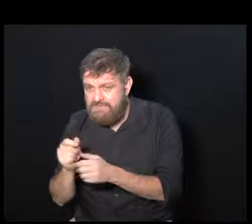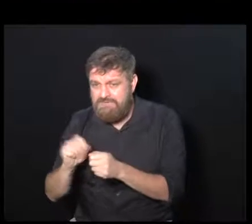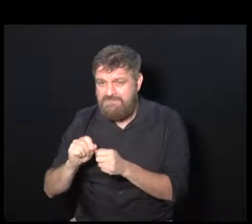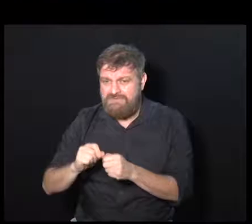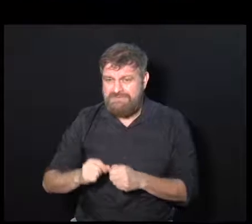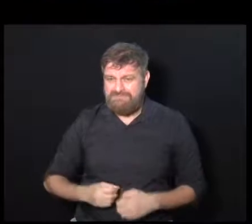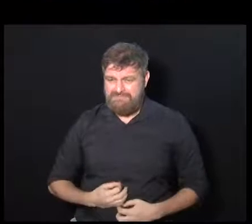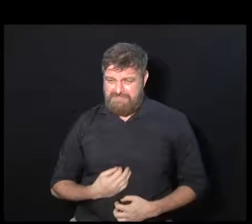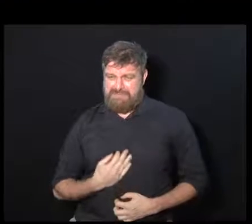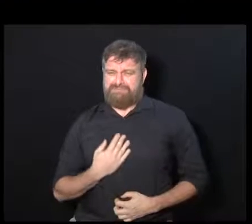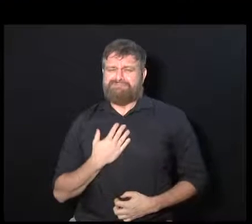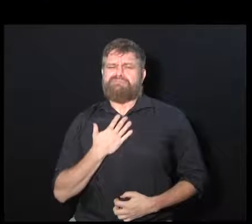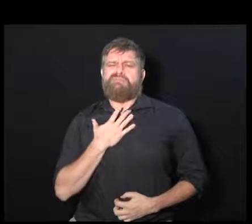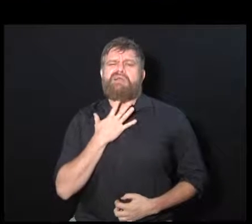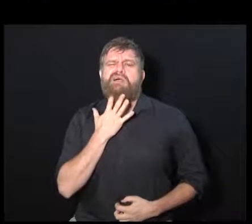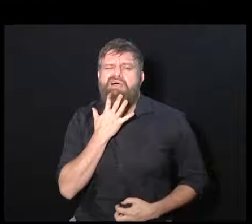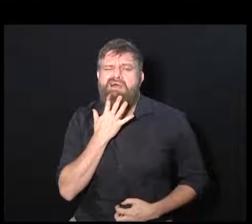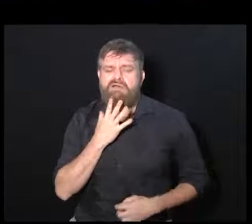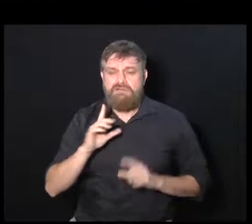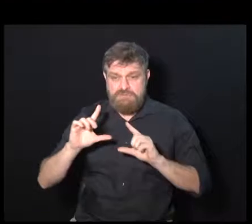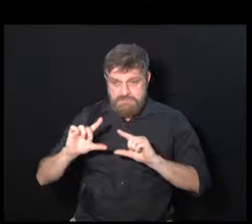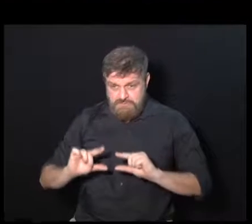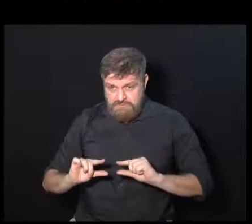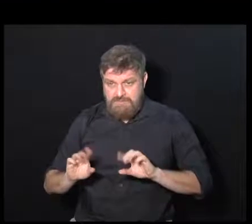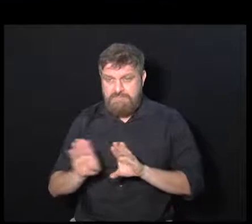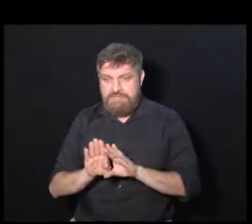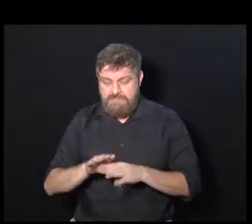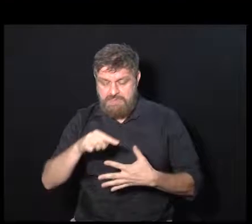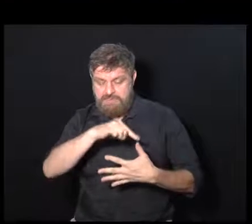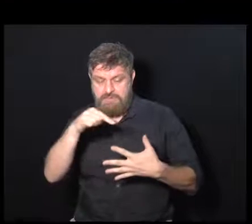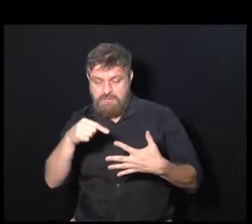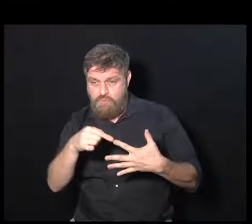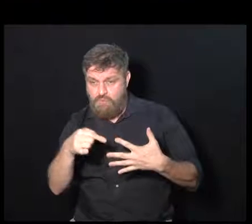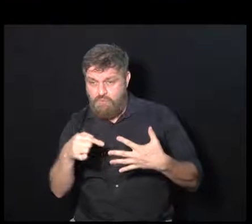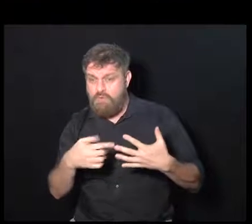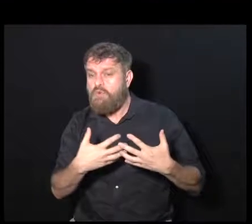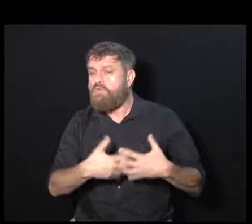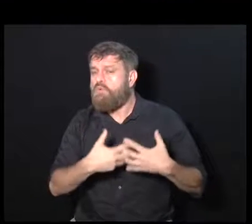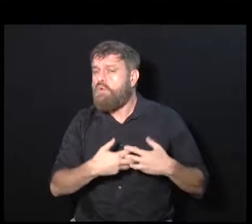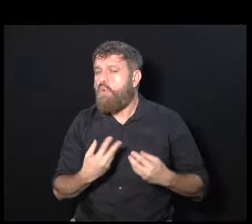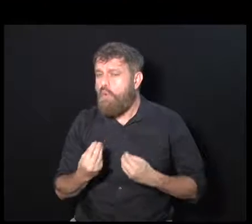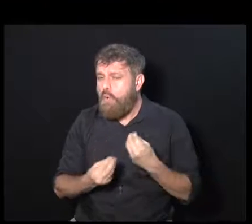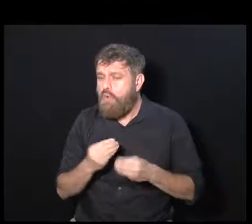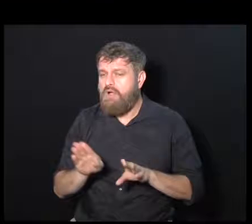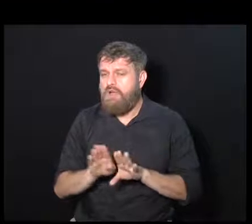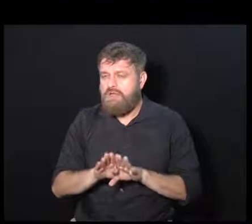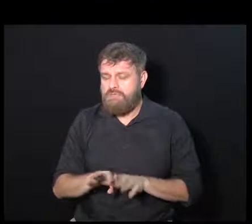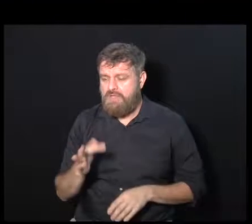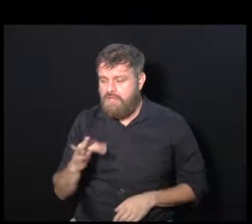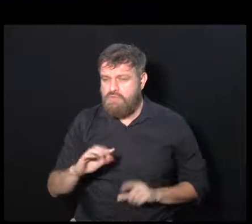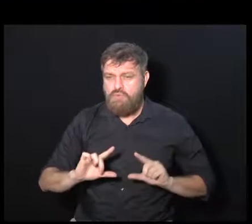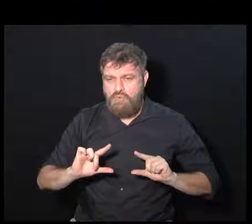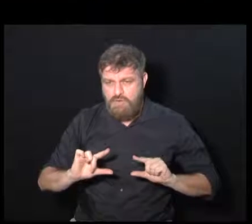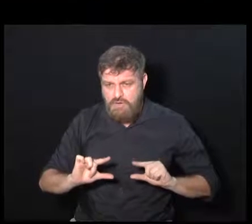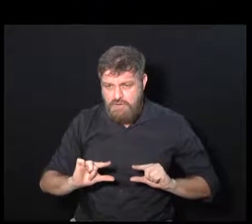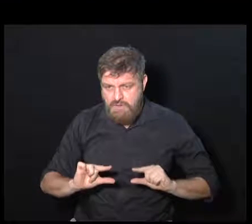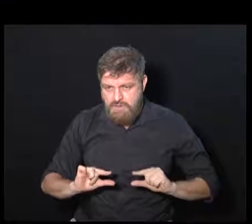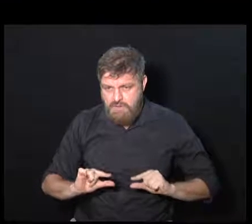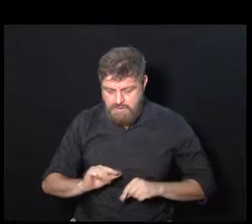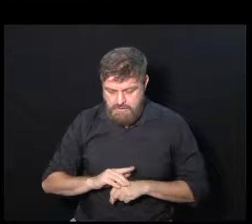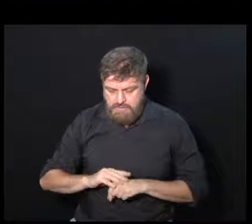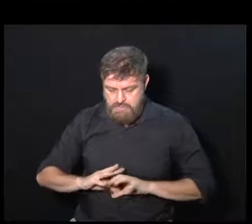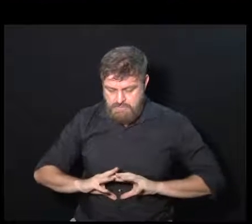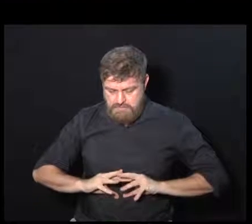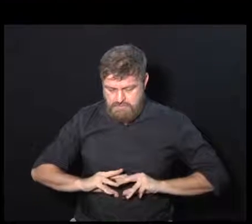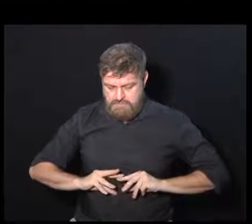acidez estomacal, também tem um outro efeito, que é anti-inflamatório, cicatrizante,